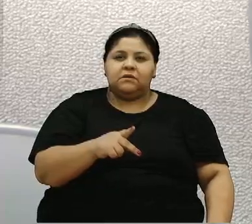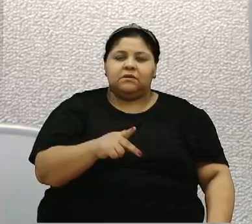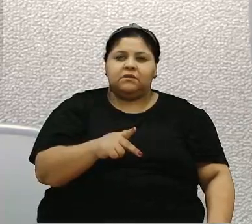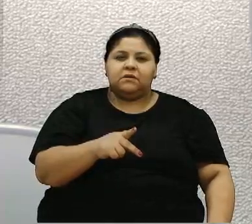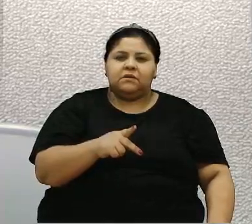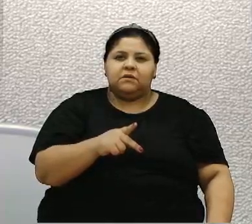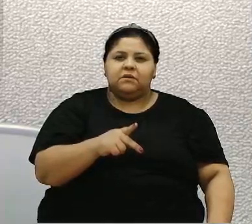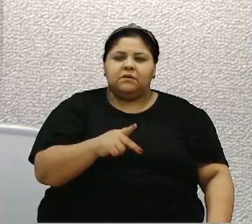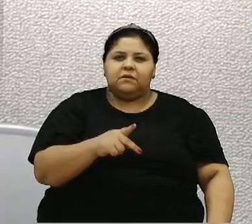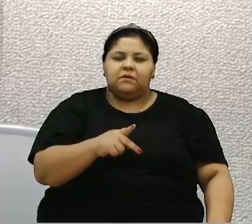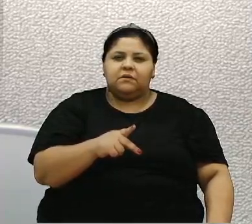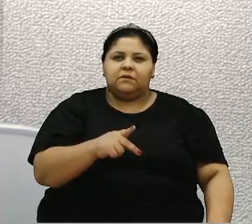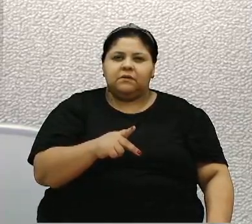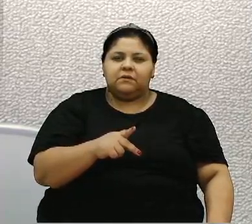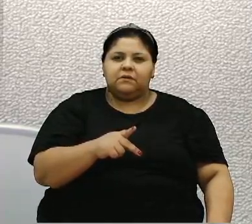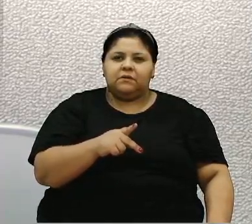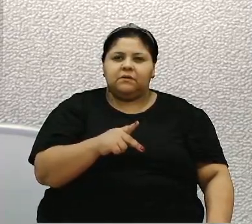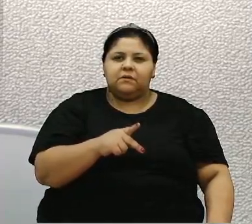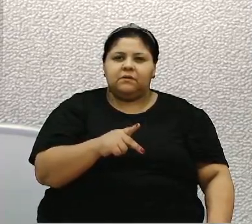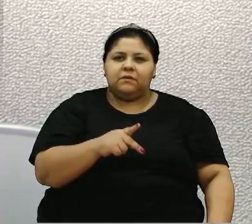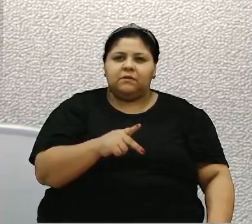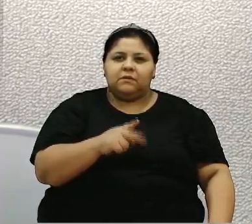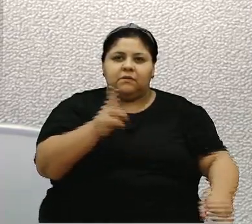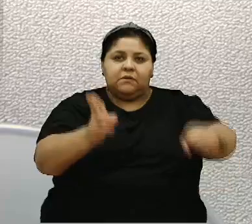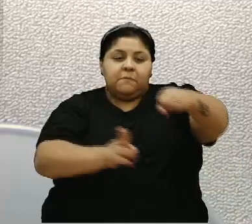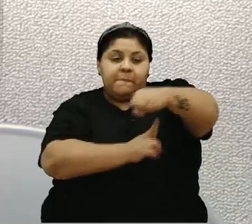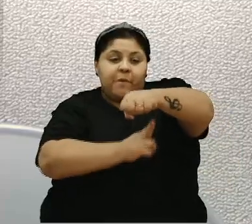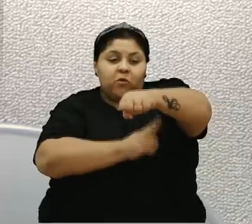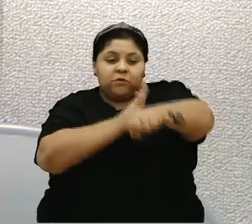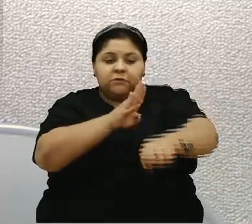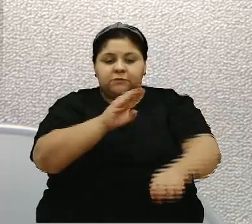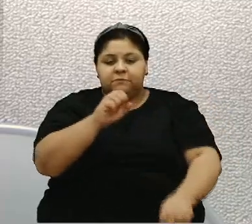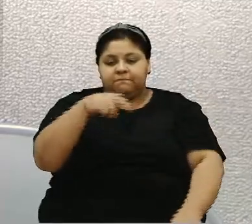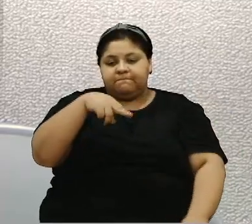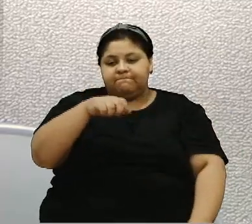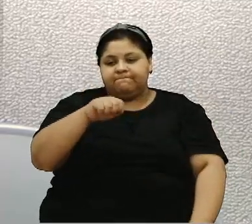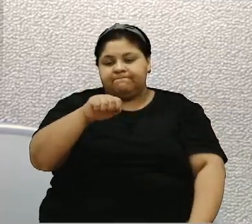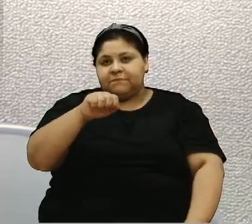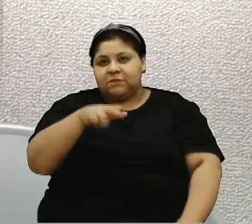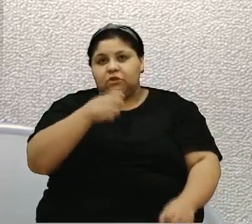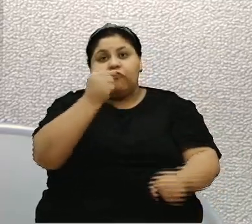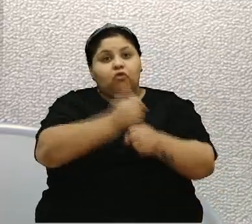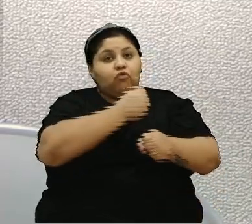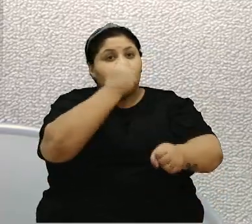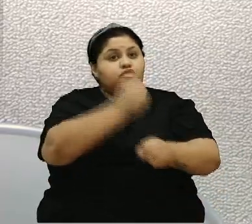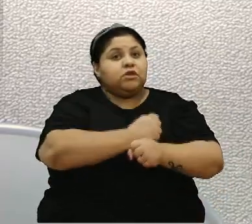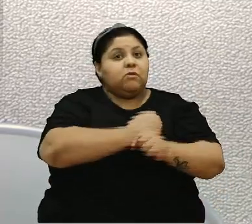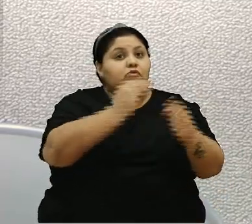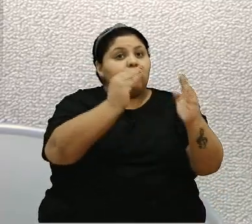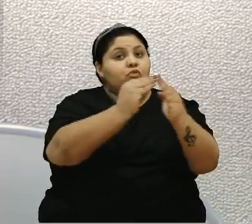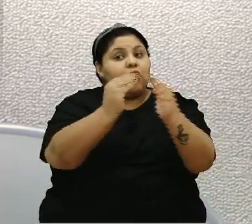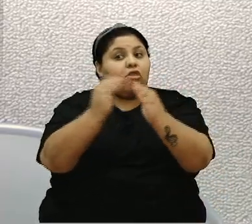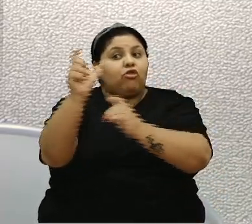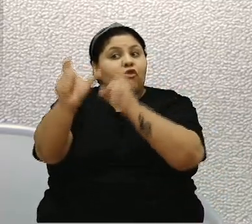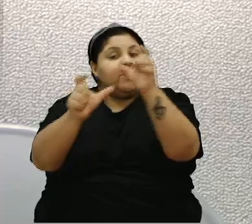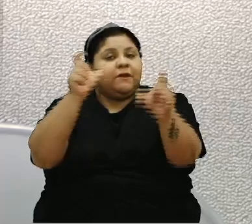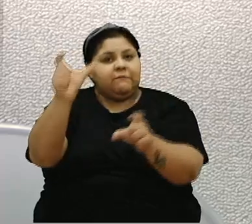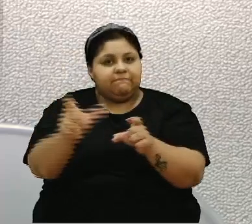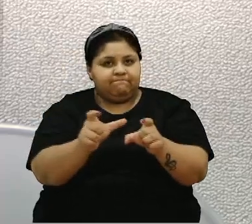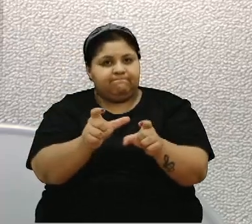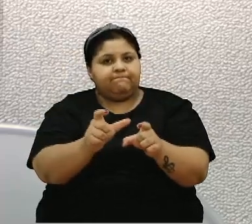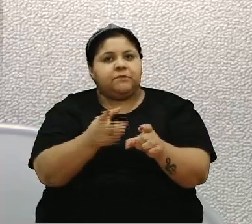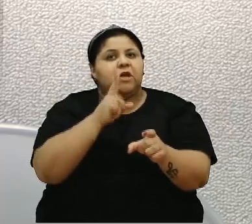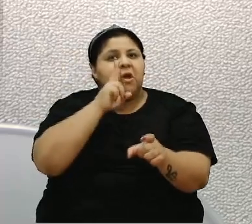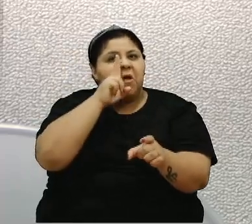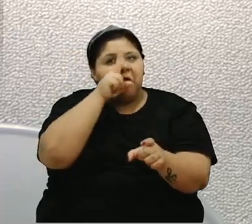ali, né, e pegamos a ponte do Bananal, que, diga-se, foi construída por moradores. É uma ponte boa, firme, só que ela é